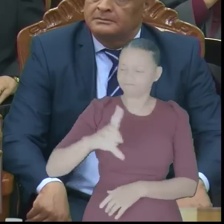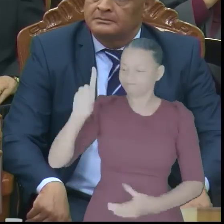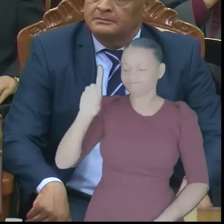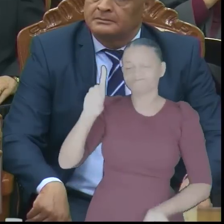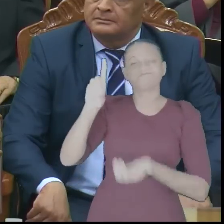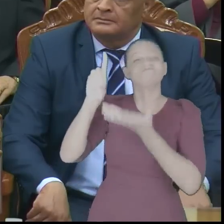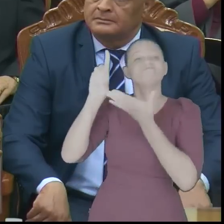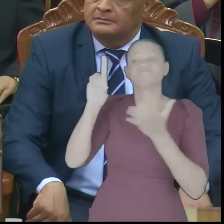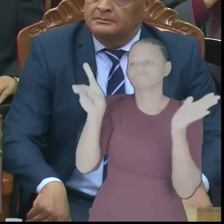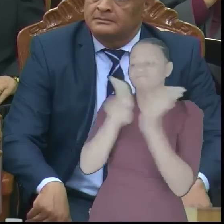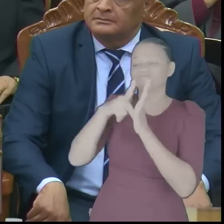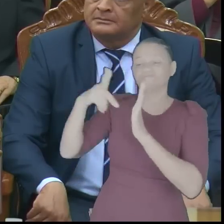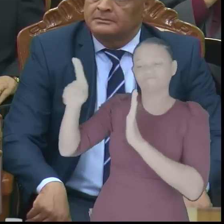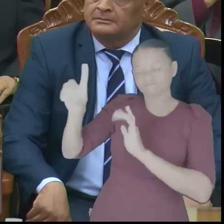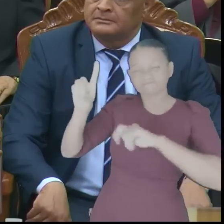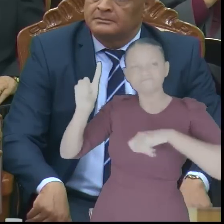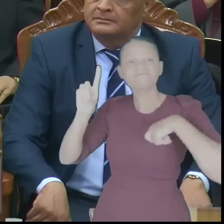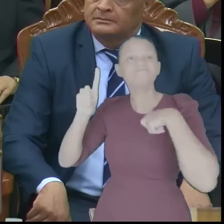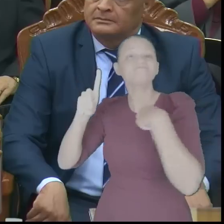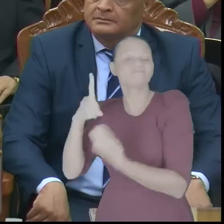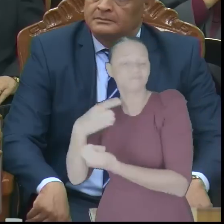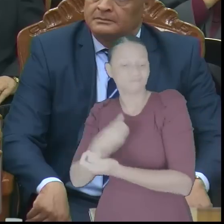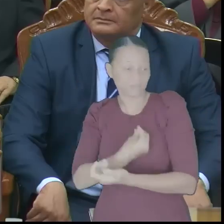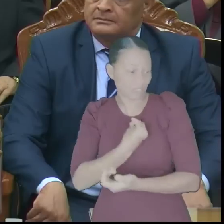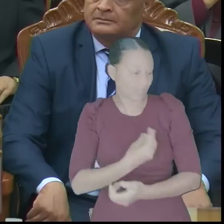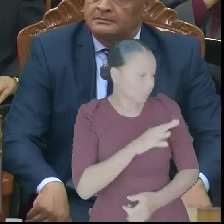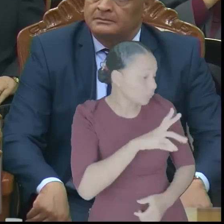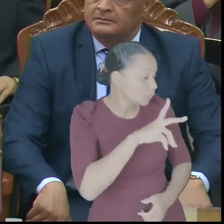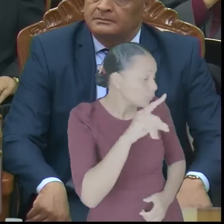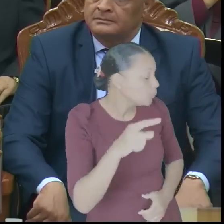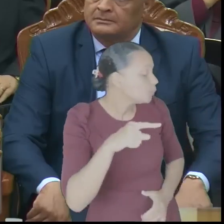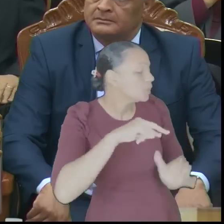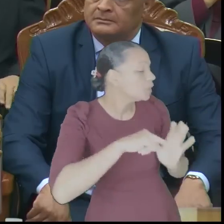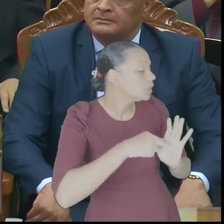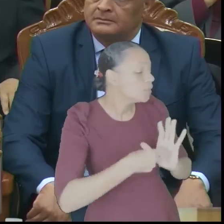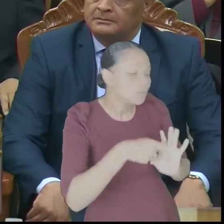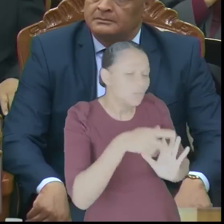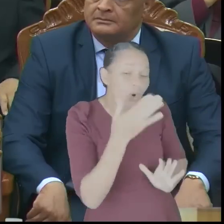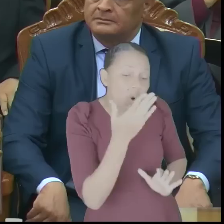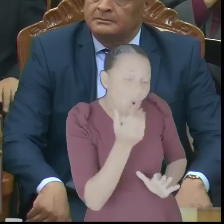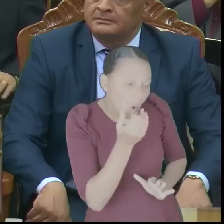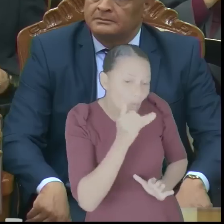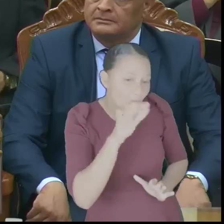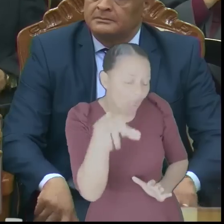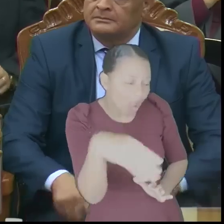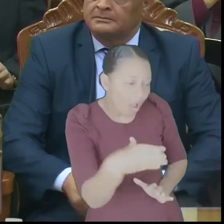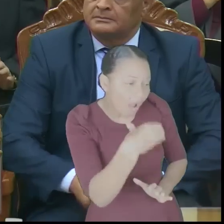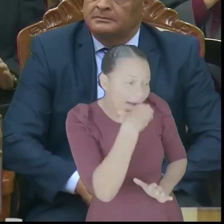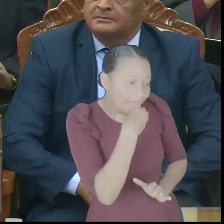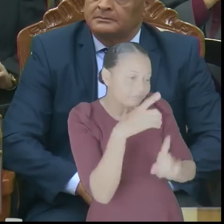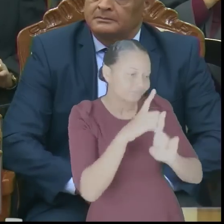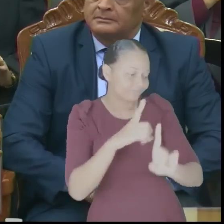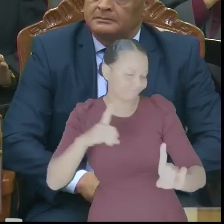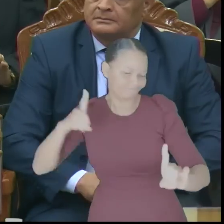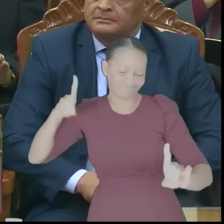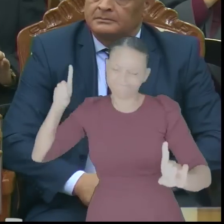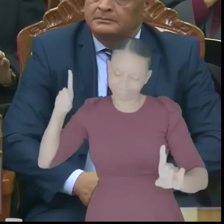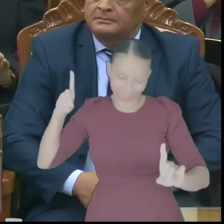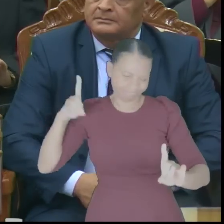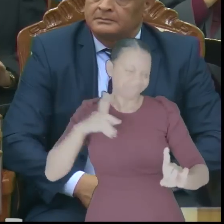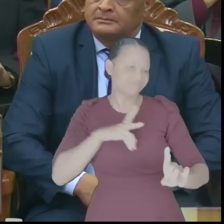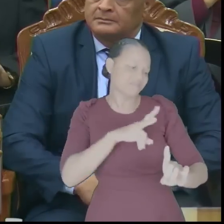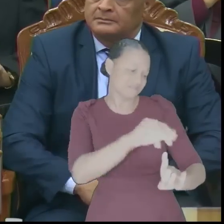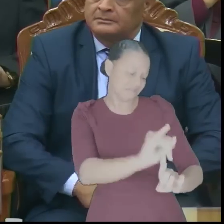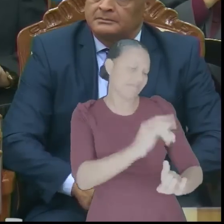a própria vida. O que Deus estava dizendo é: no dia em que você comer, você não terá a minha presença. E sem a presença de Deus, você pode ter